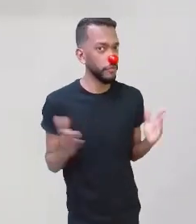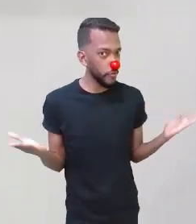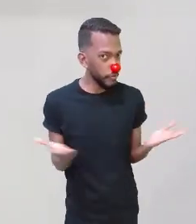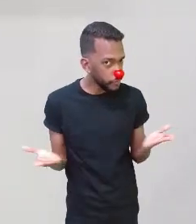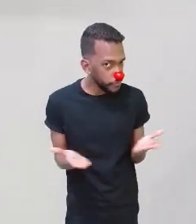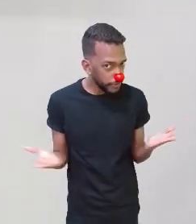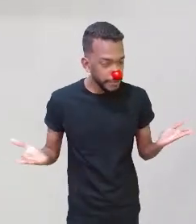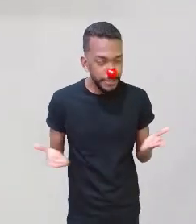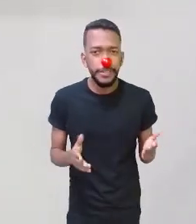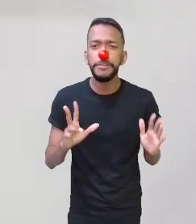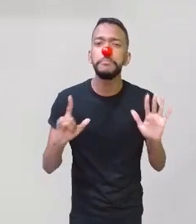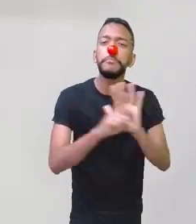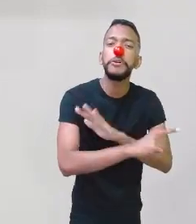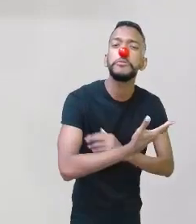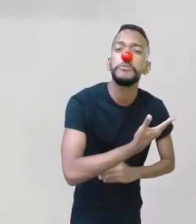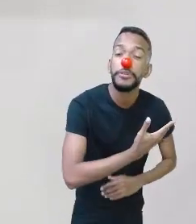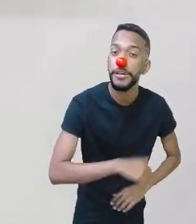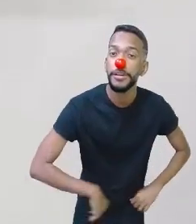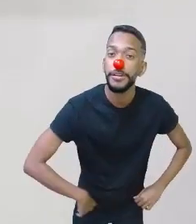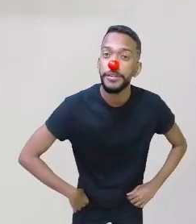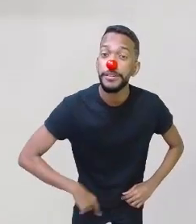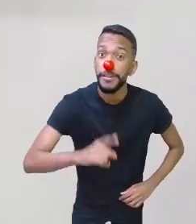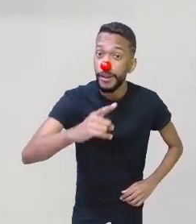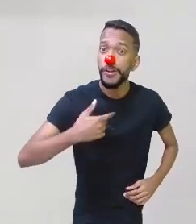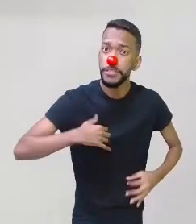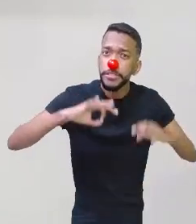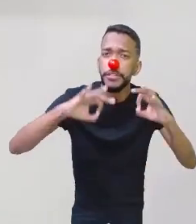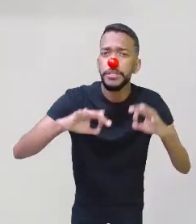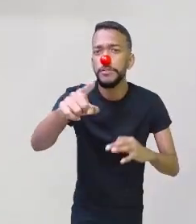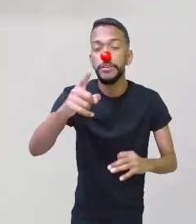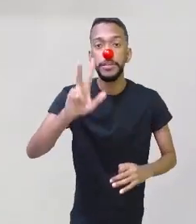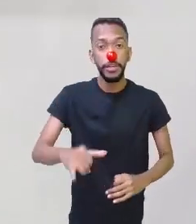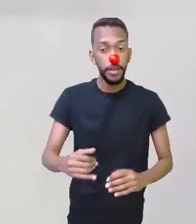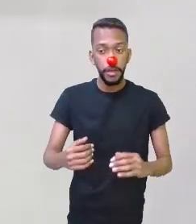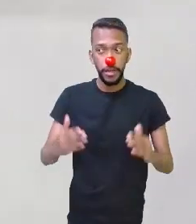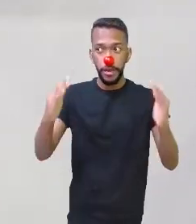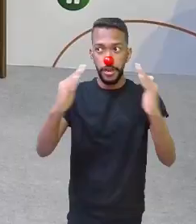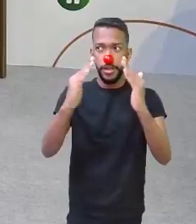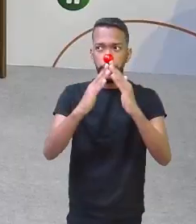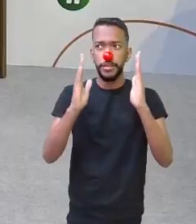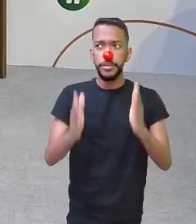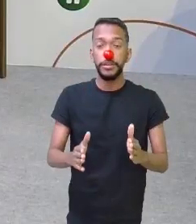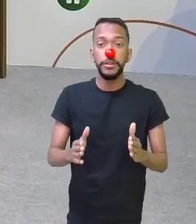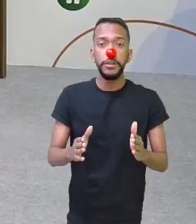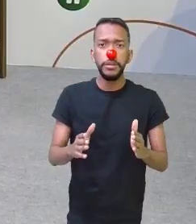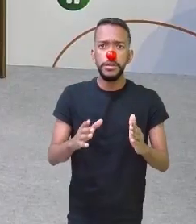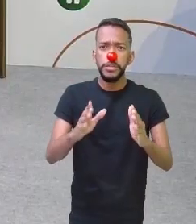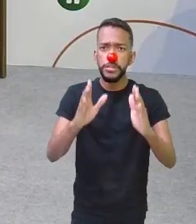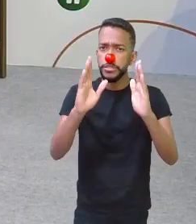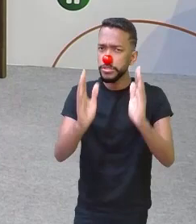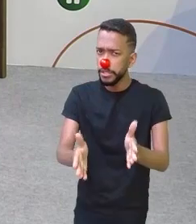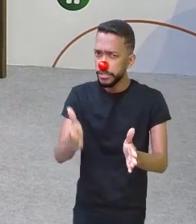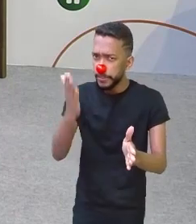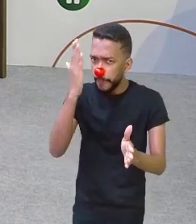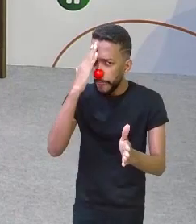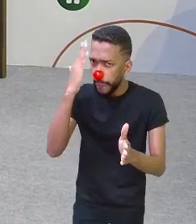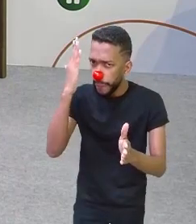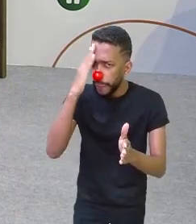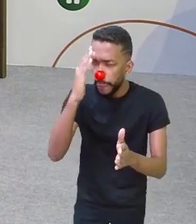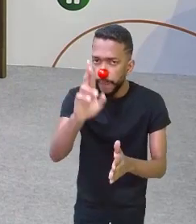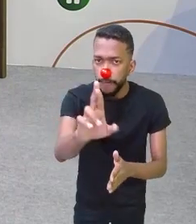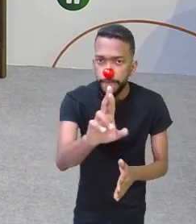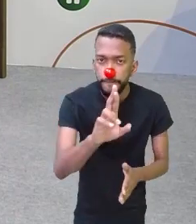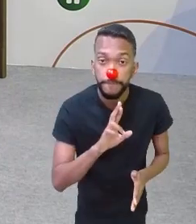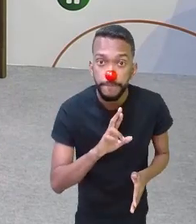hoje para perguntar a ele. E eu tenho certeza que vocês aí em casa tá sabendo me